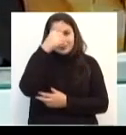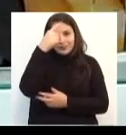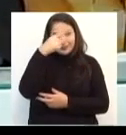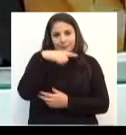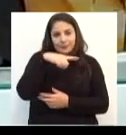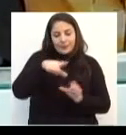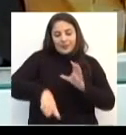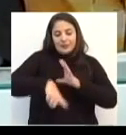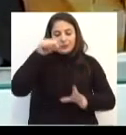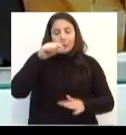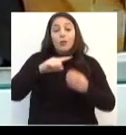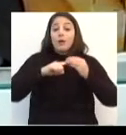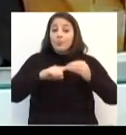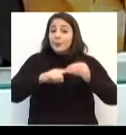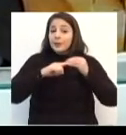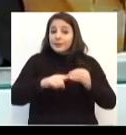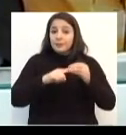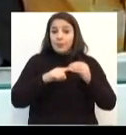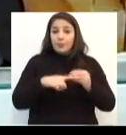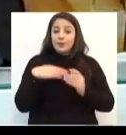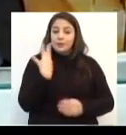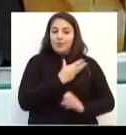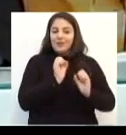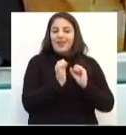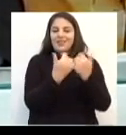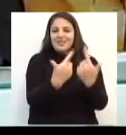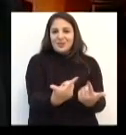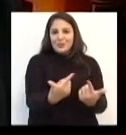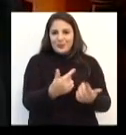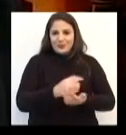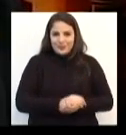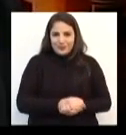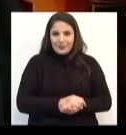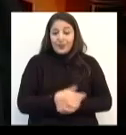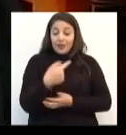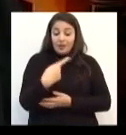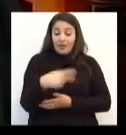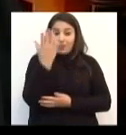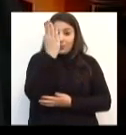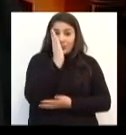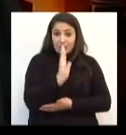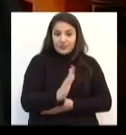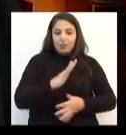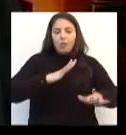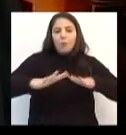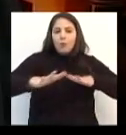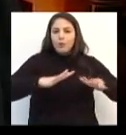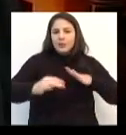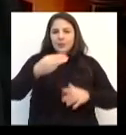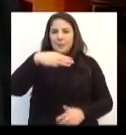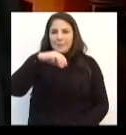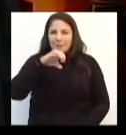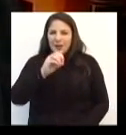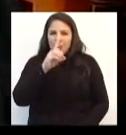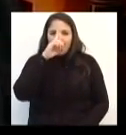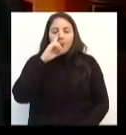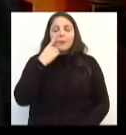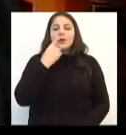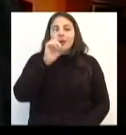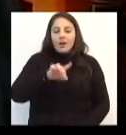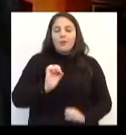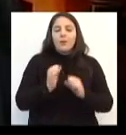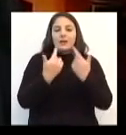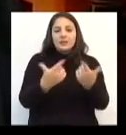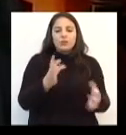e, principalmente, de nossa ação. No Brasil, o Movimento Mai Amarelo é uma ação